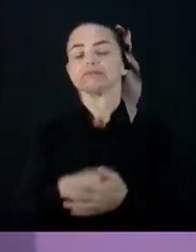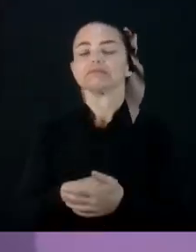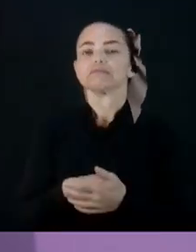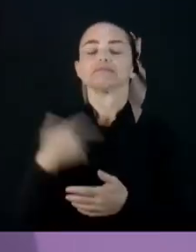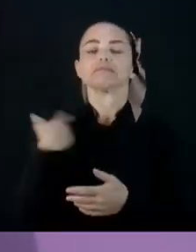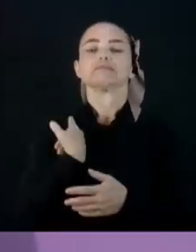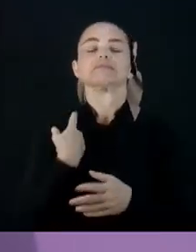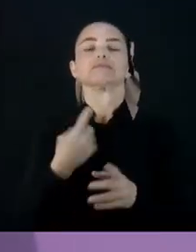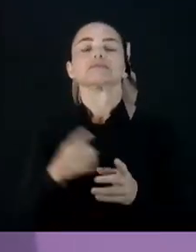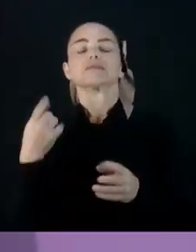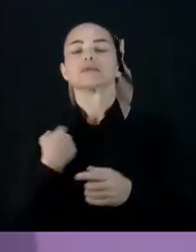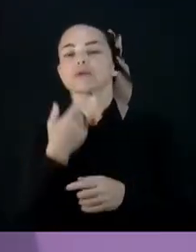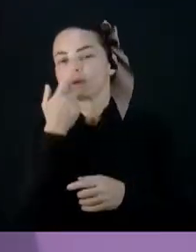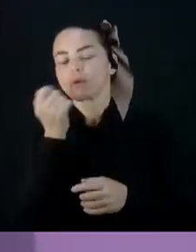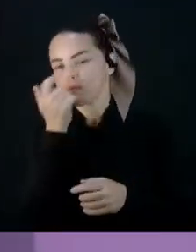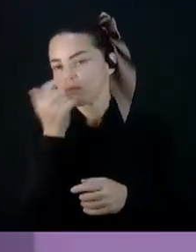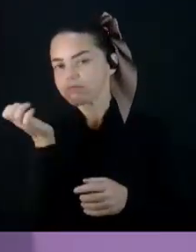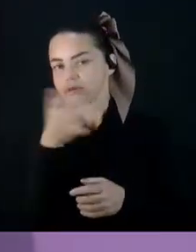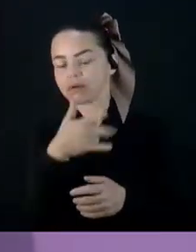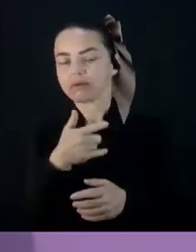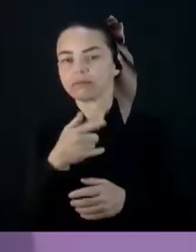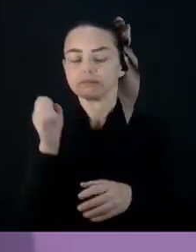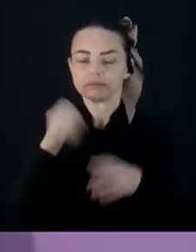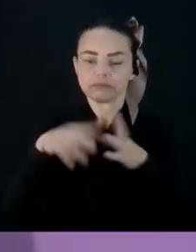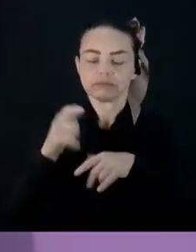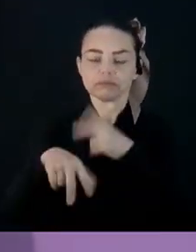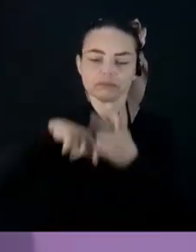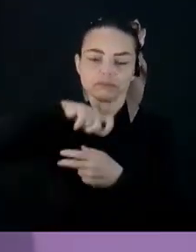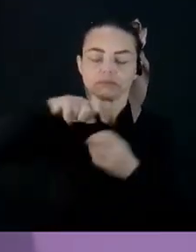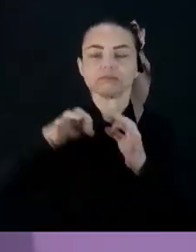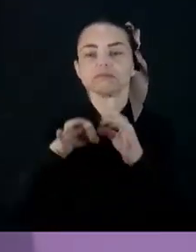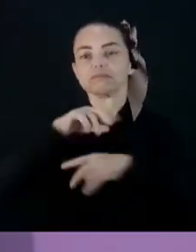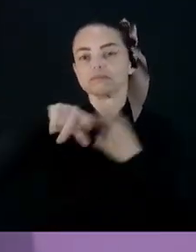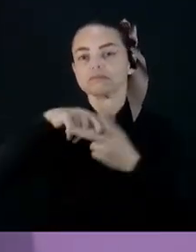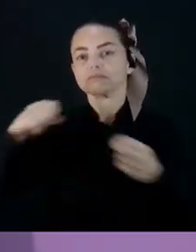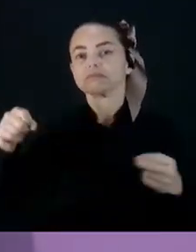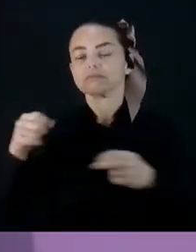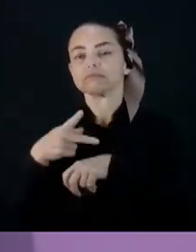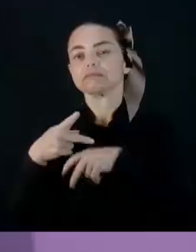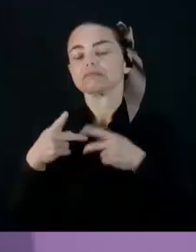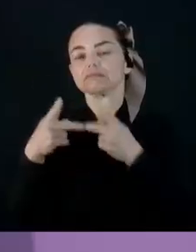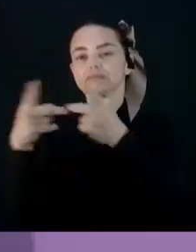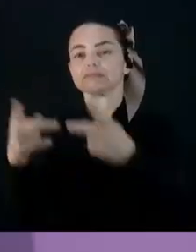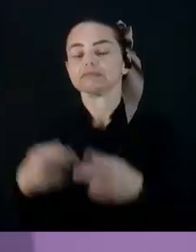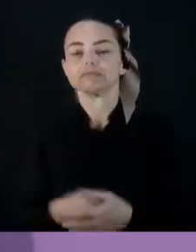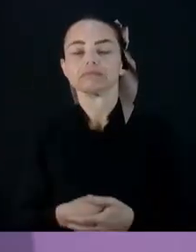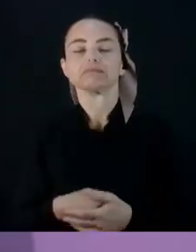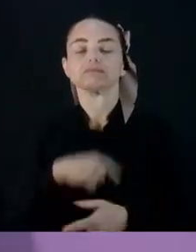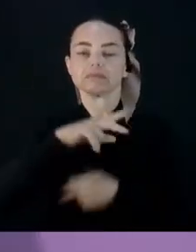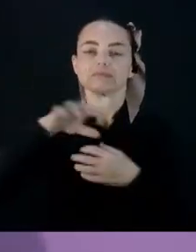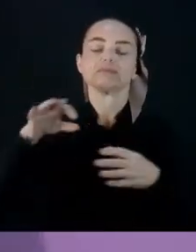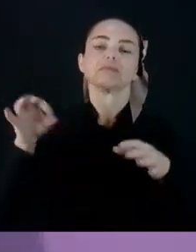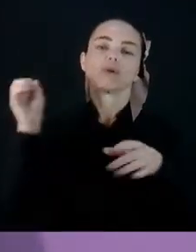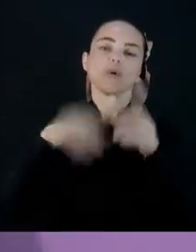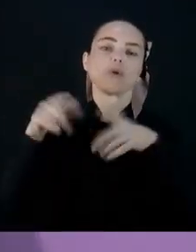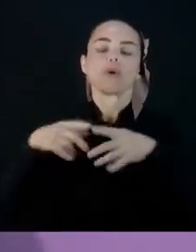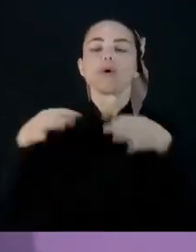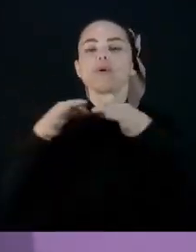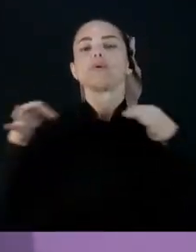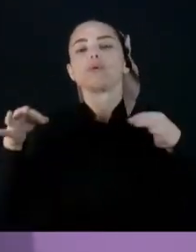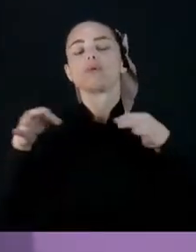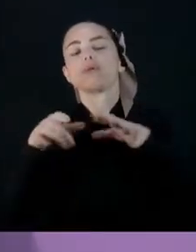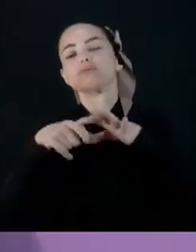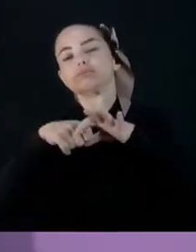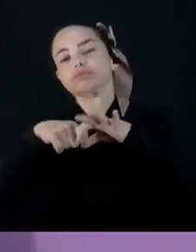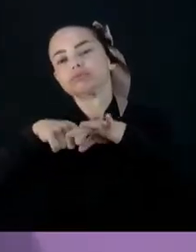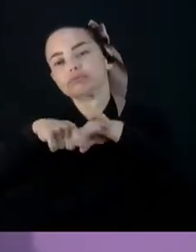né? A gente pode colocar o presente dentro deste saquinho, né? Ele já vai ser um presente com o presente. E